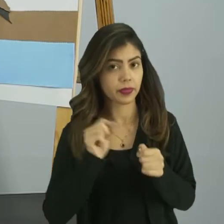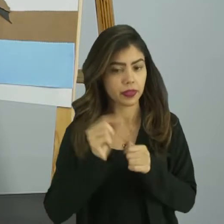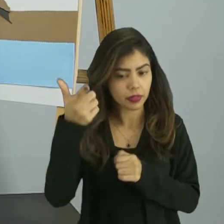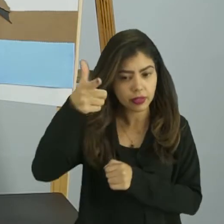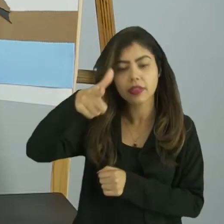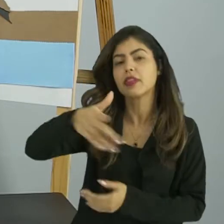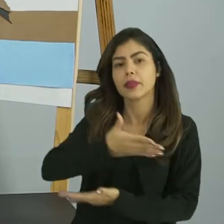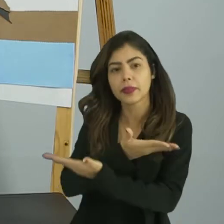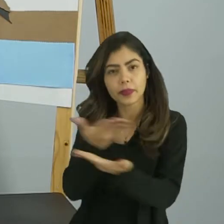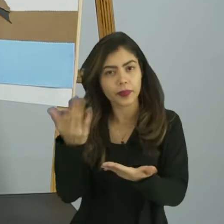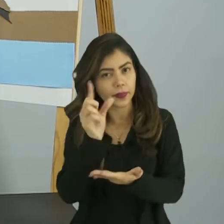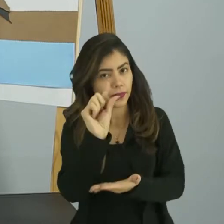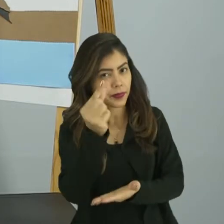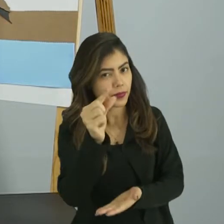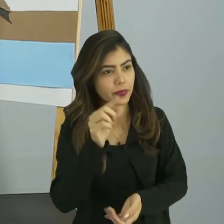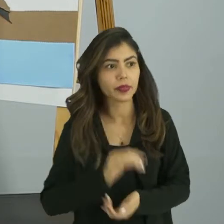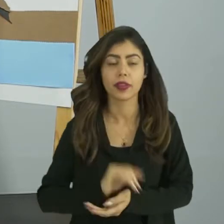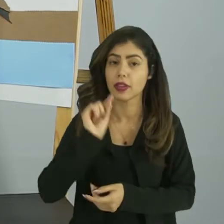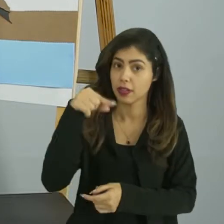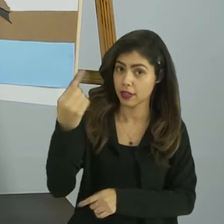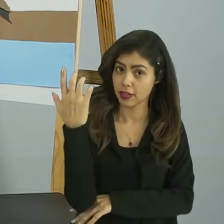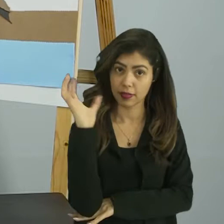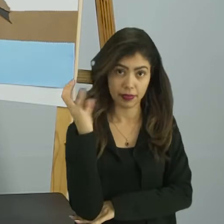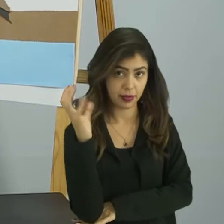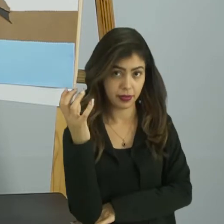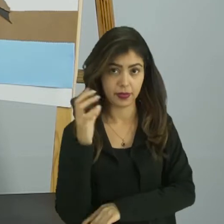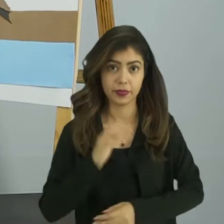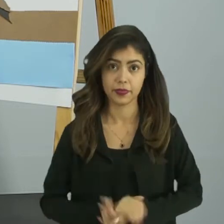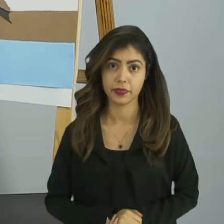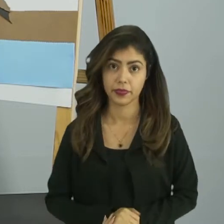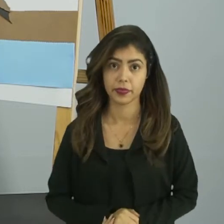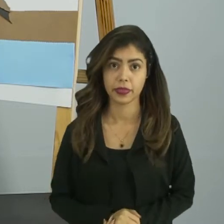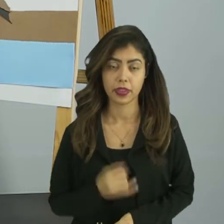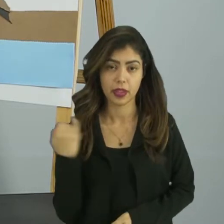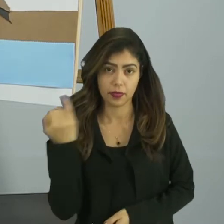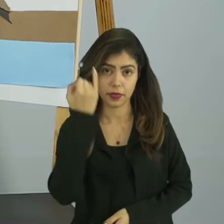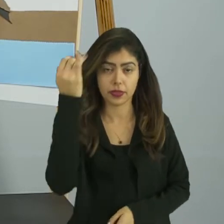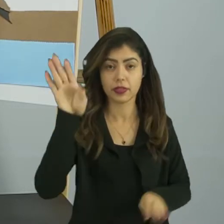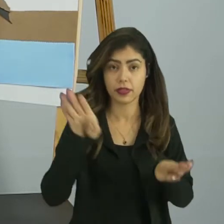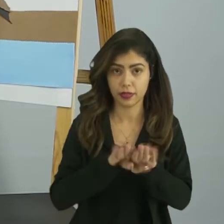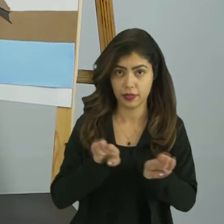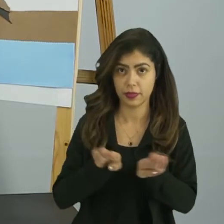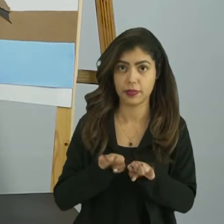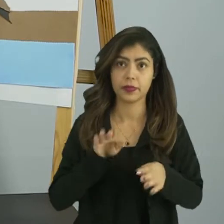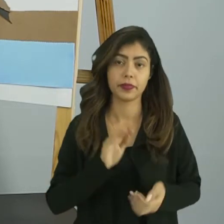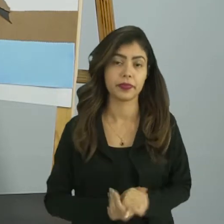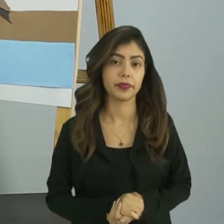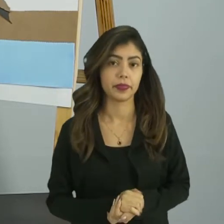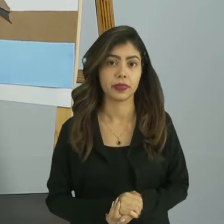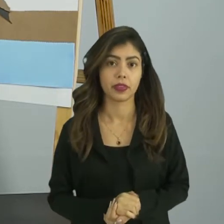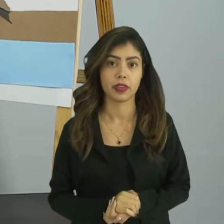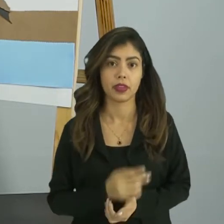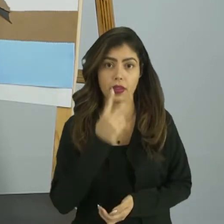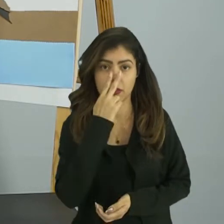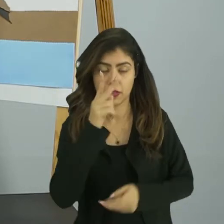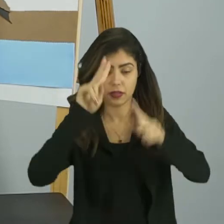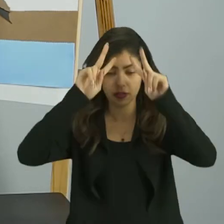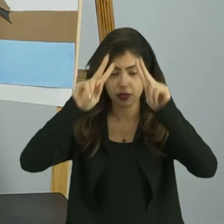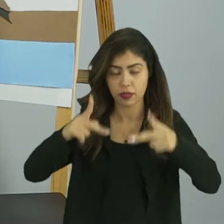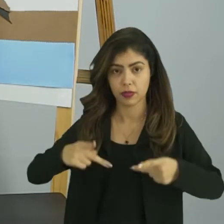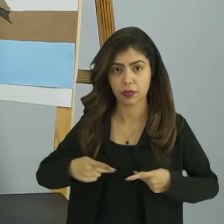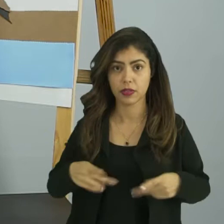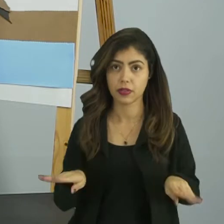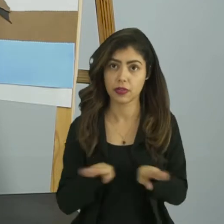ressaltar um pouquinho que além das plantas, a importância também para os seres humanos e